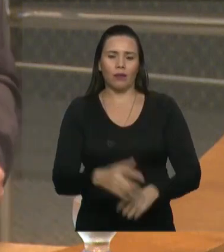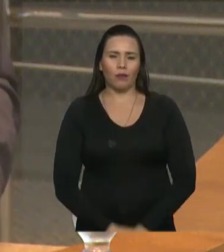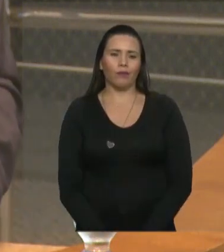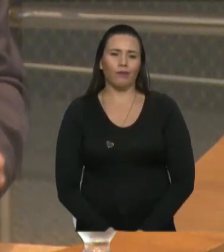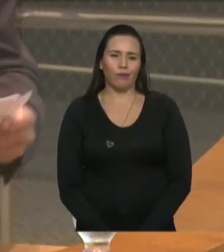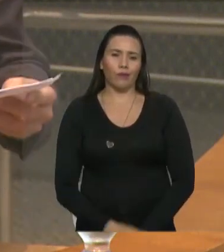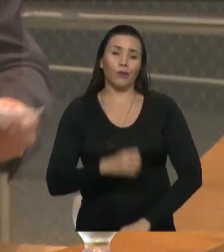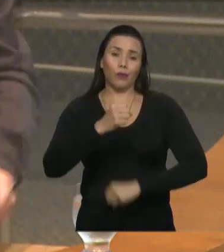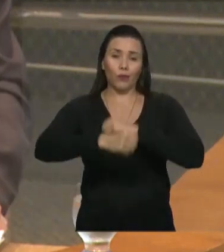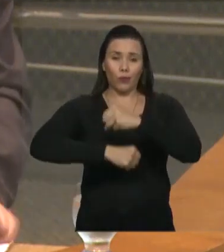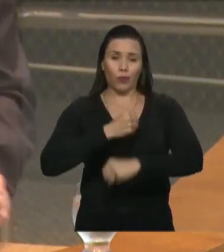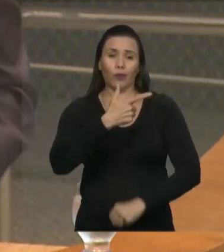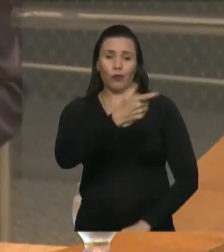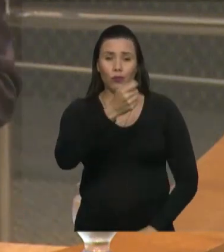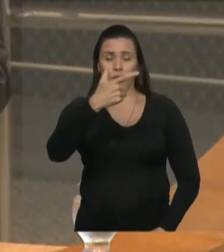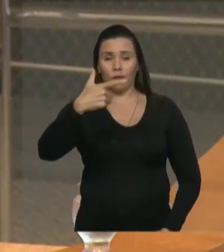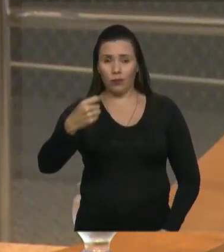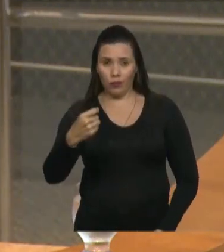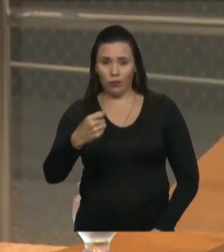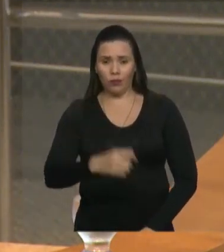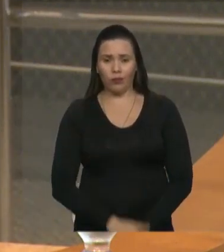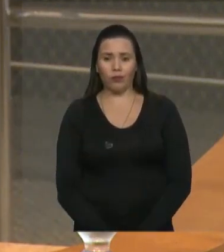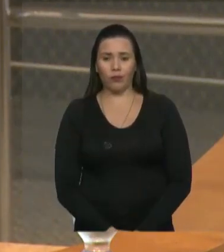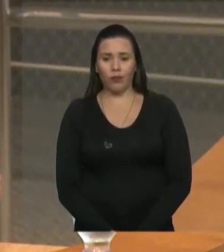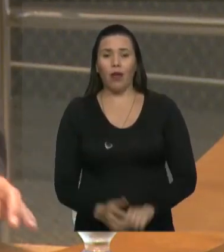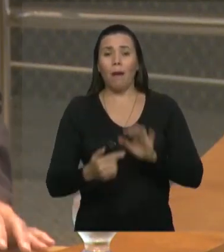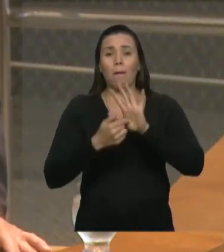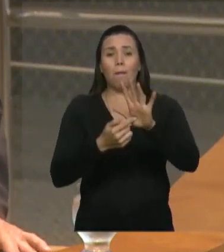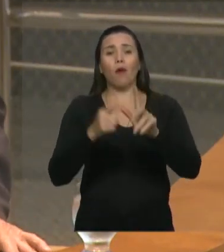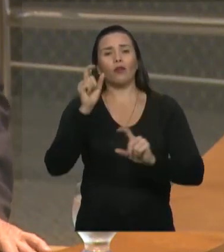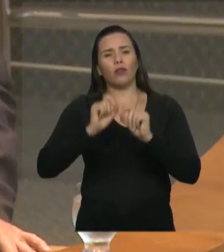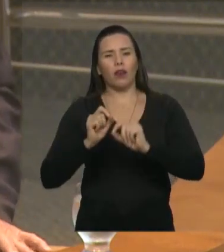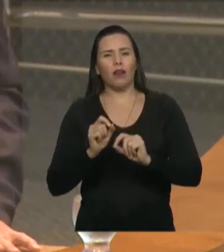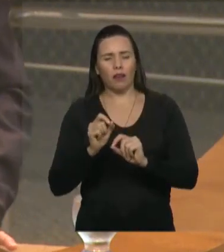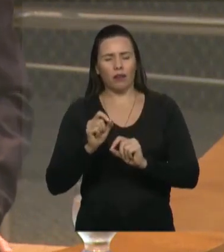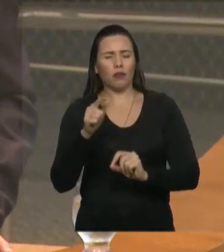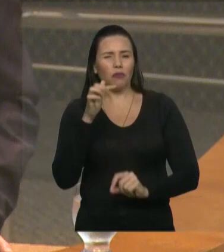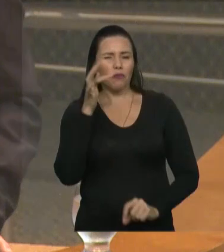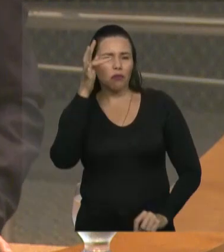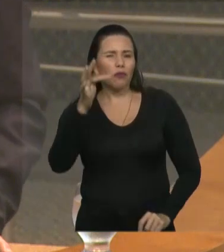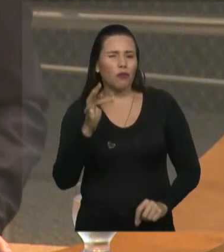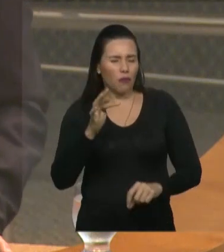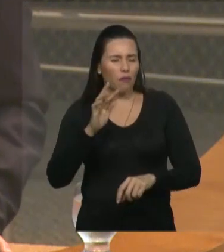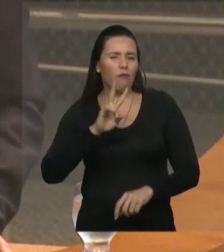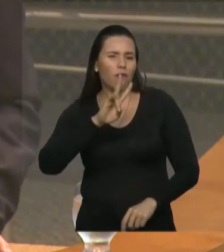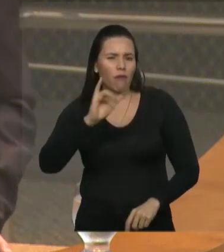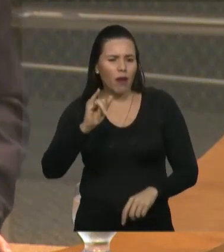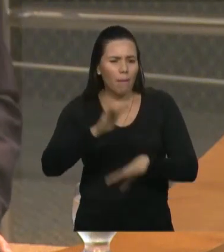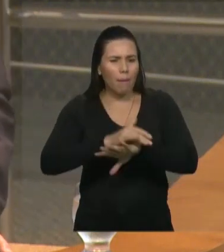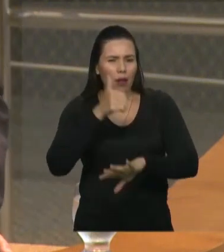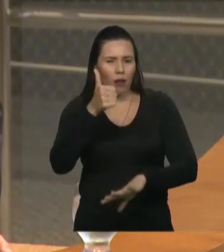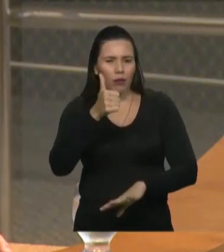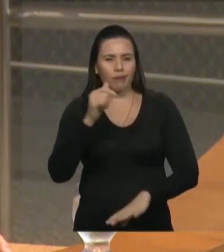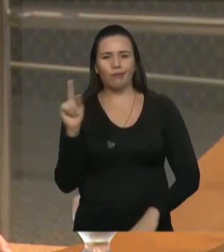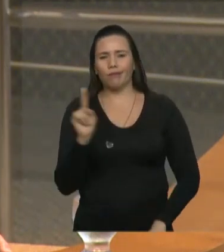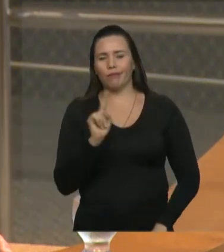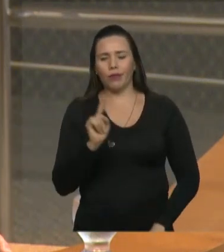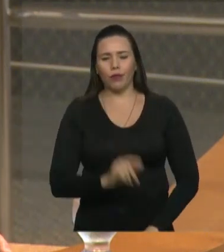feito. E vejam aqui, abastecimento e melhoria do sistema de abastecimento de água.